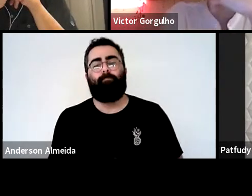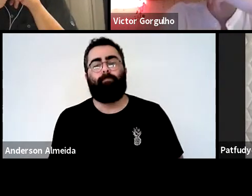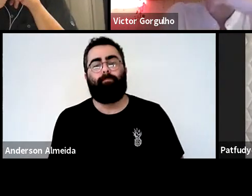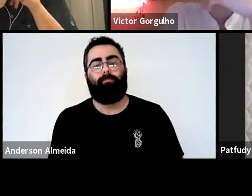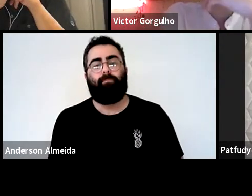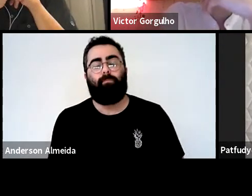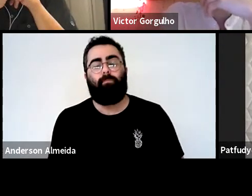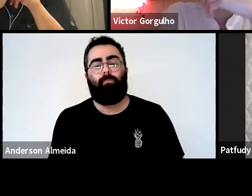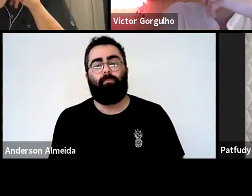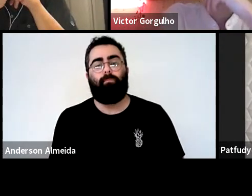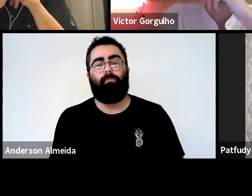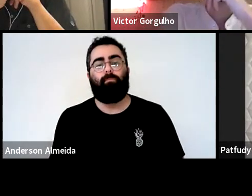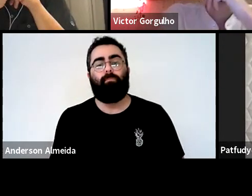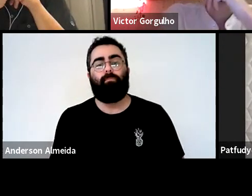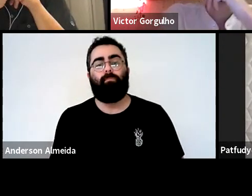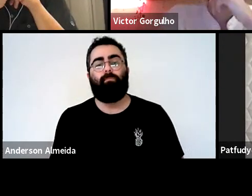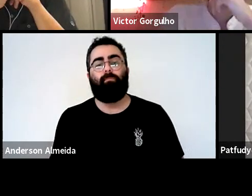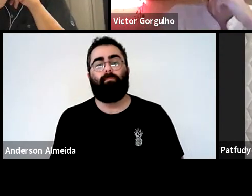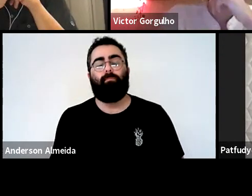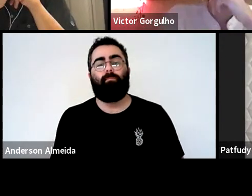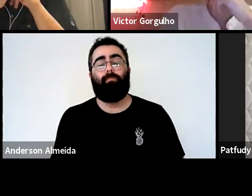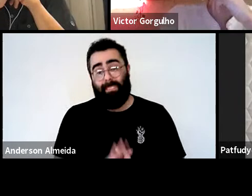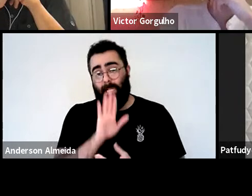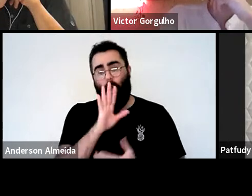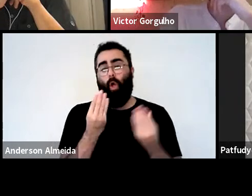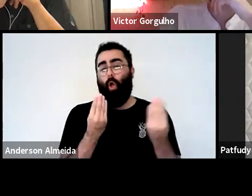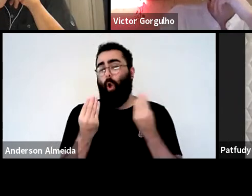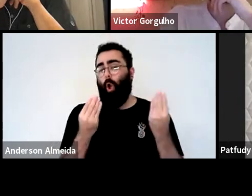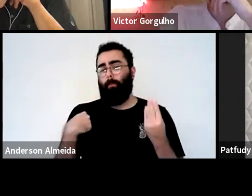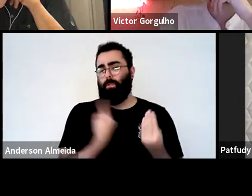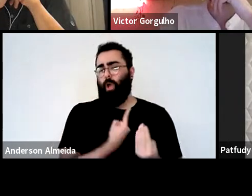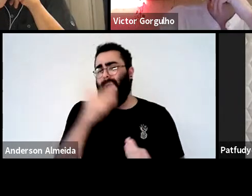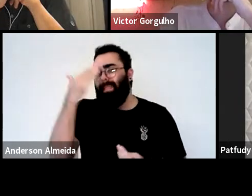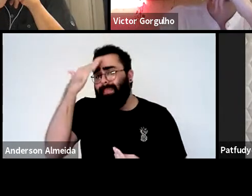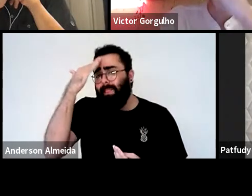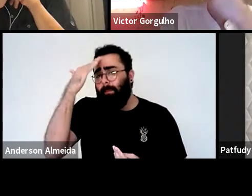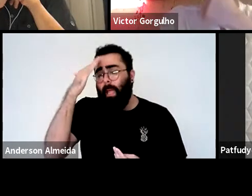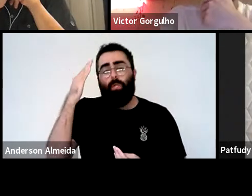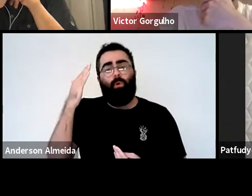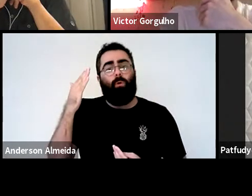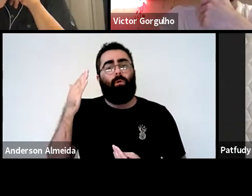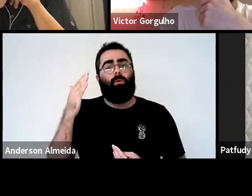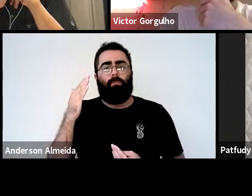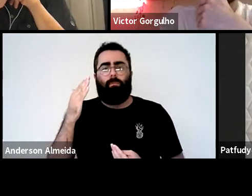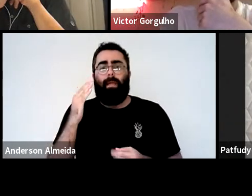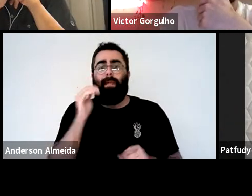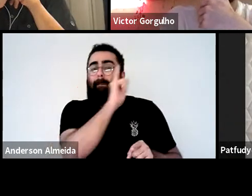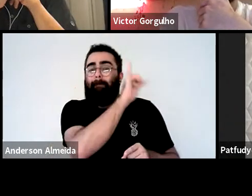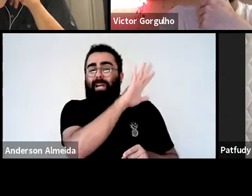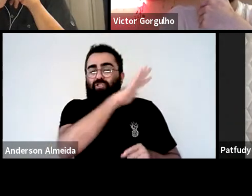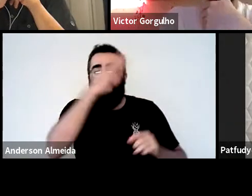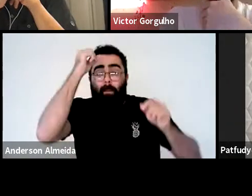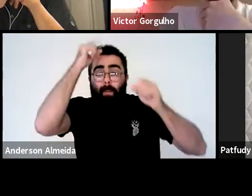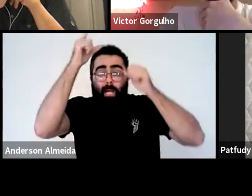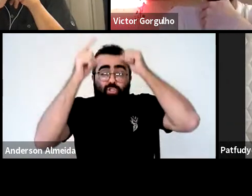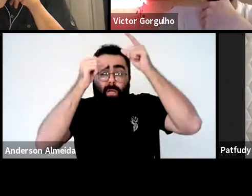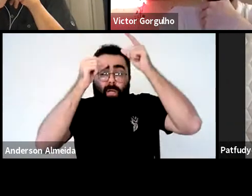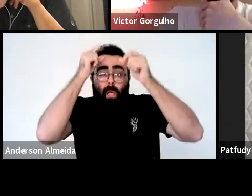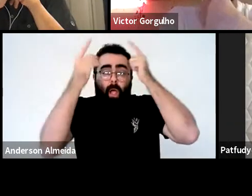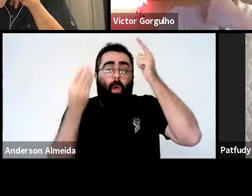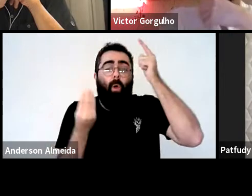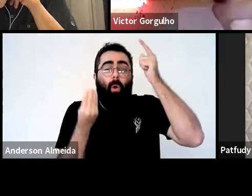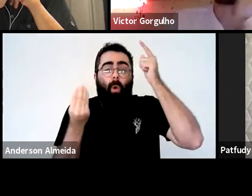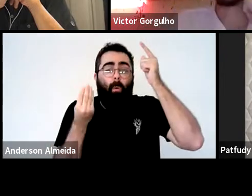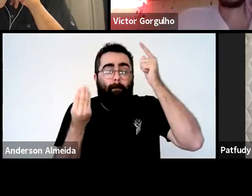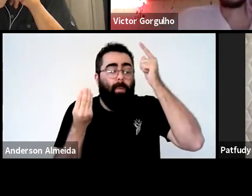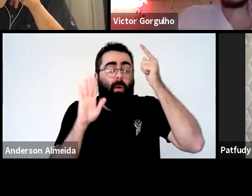o entendimento desse momento é pela imaginação. Então, talvez a imaginação fosse o caminho, o melhor caminho para livrar